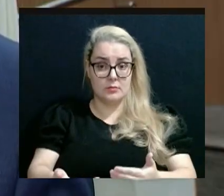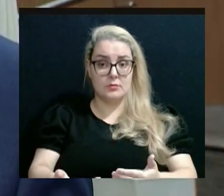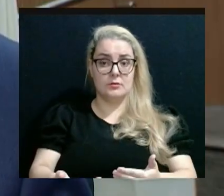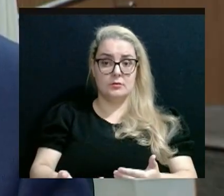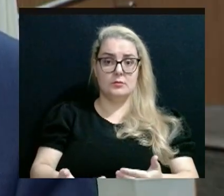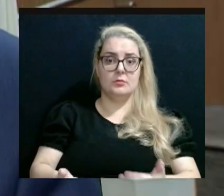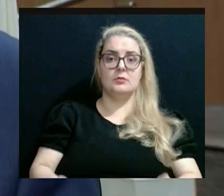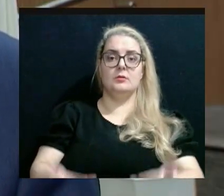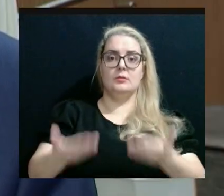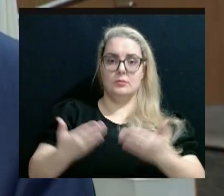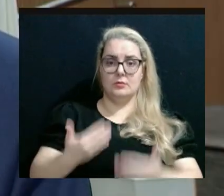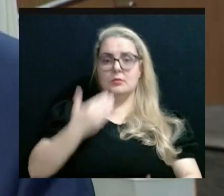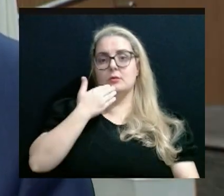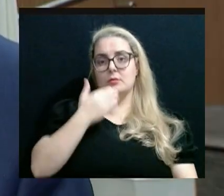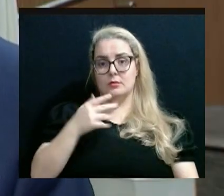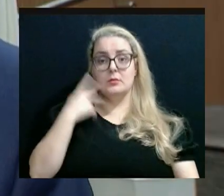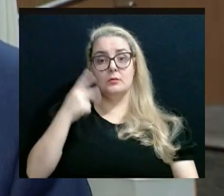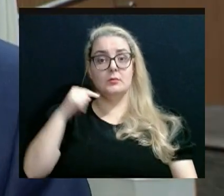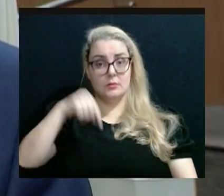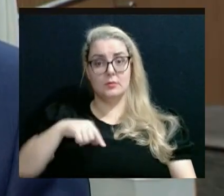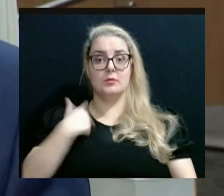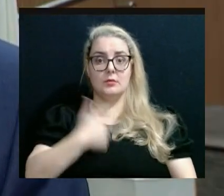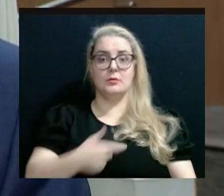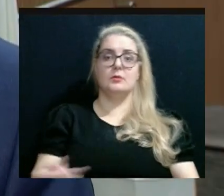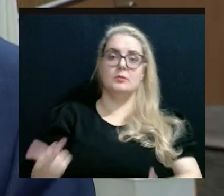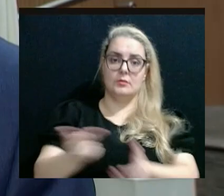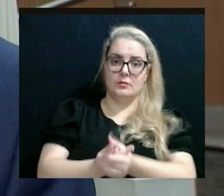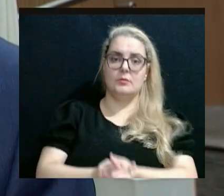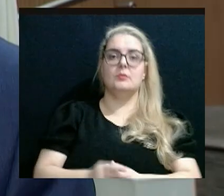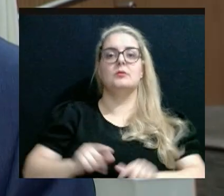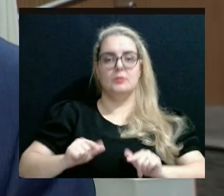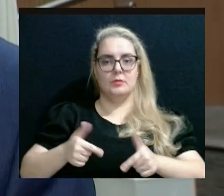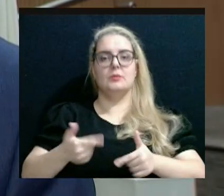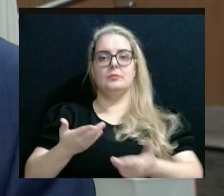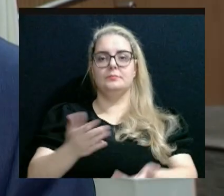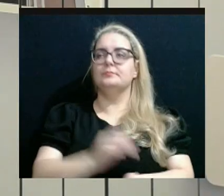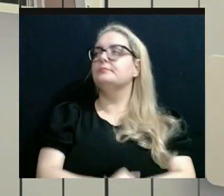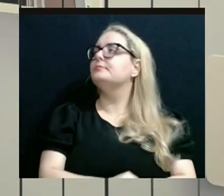as demandas para o vereador aqui, eu protocolo e a gente luta por isso.